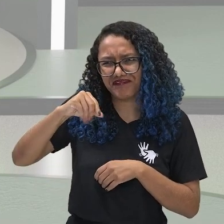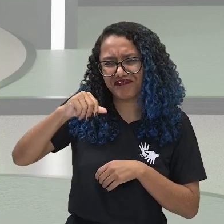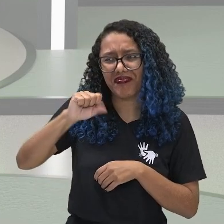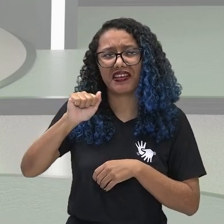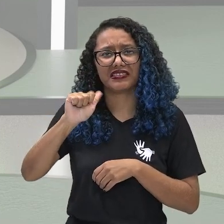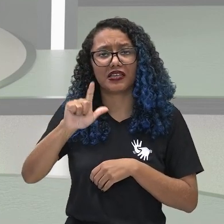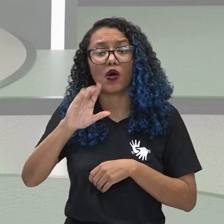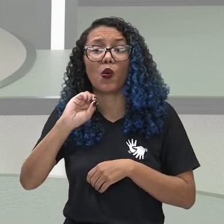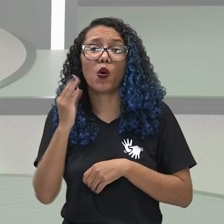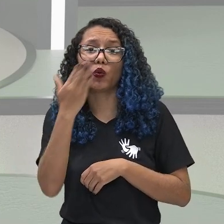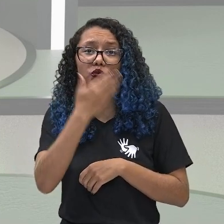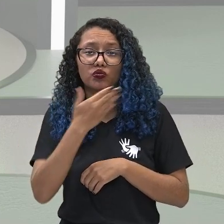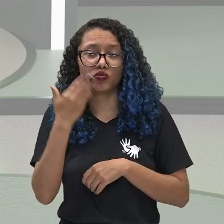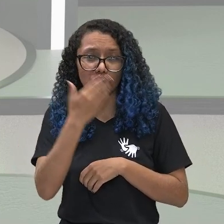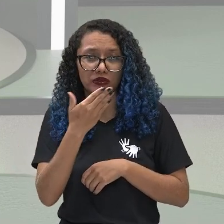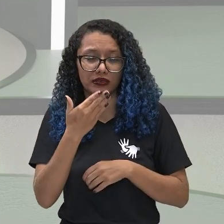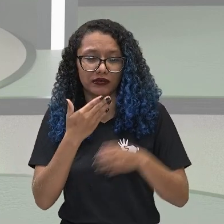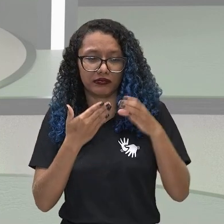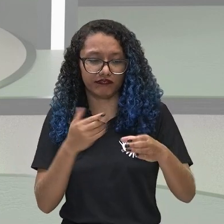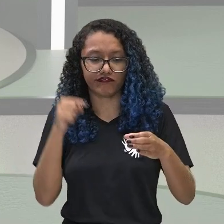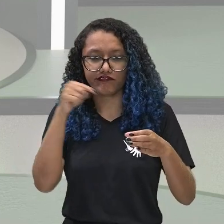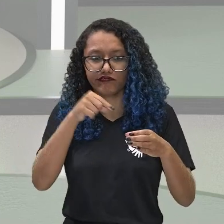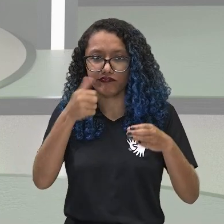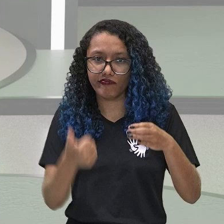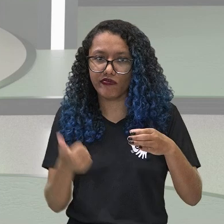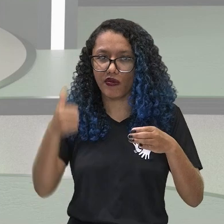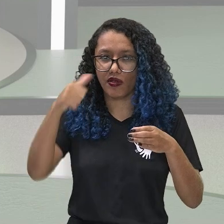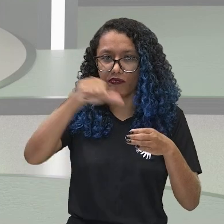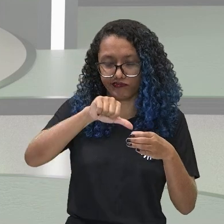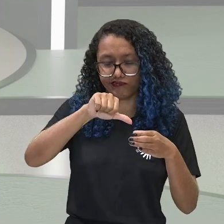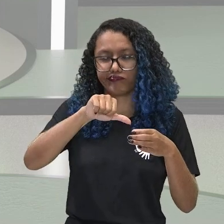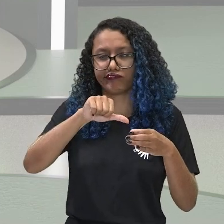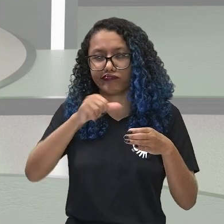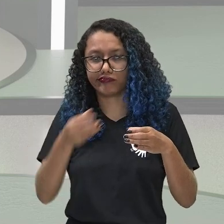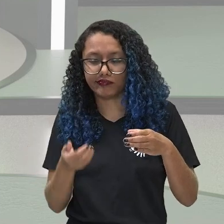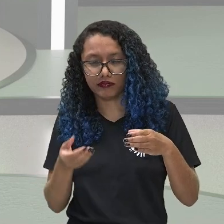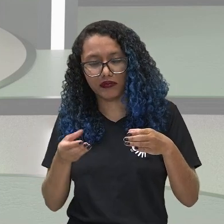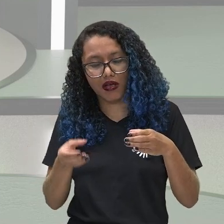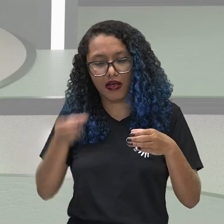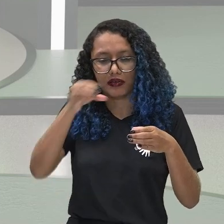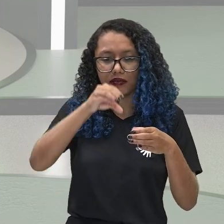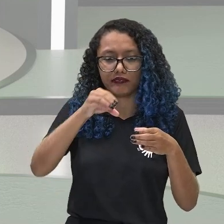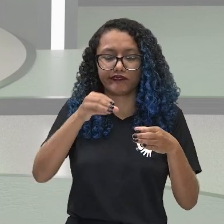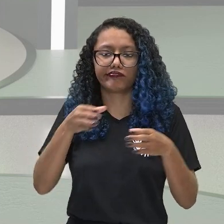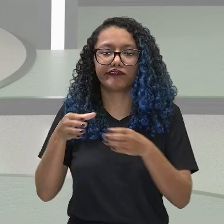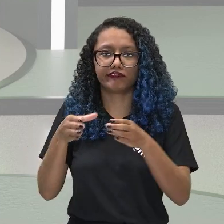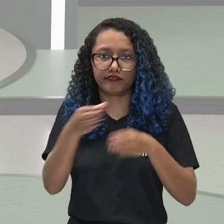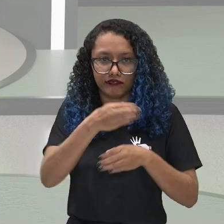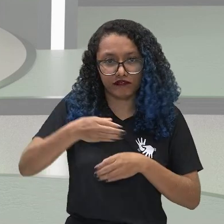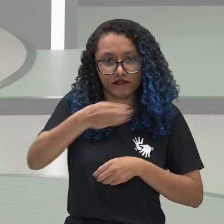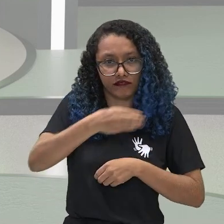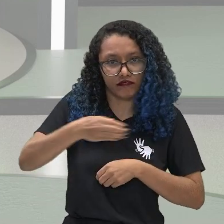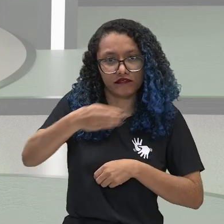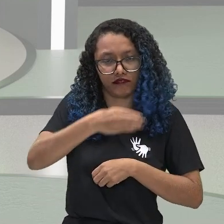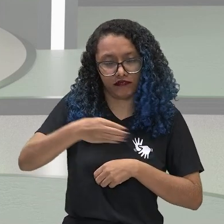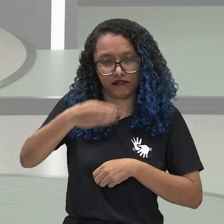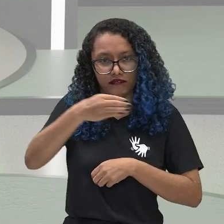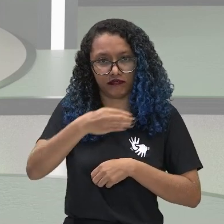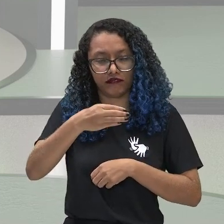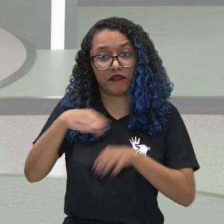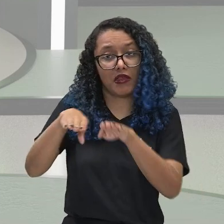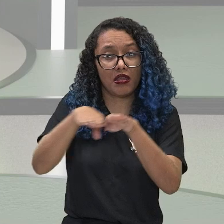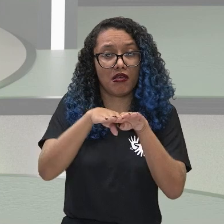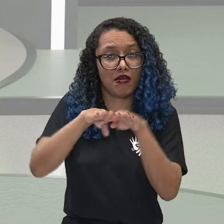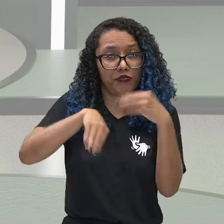o açúcar na água e fazendo uma solução, uma mistura homogênea.